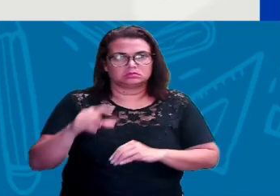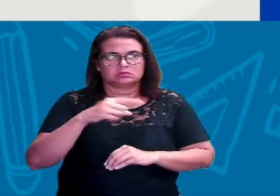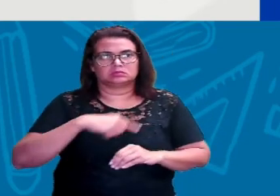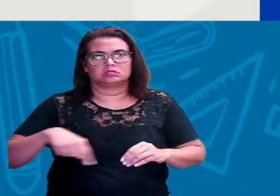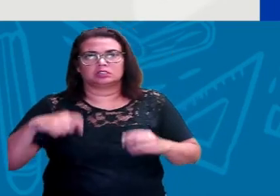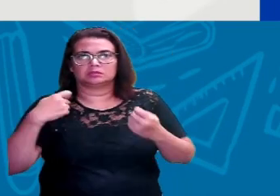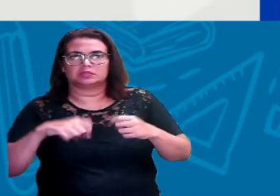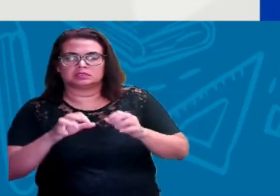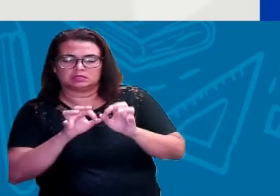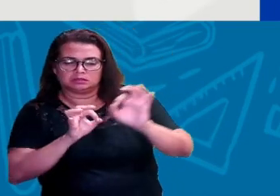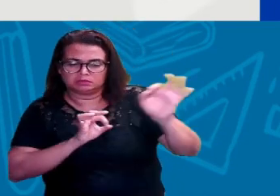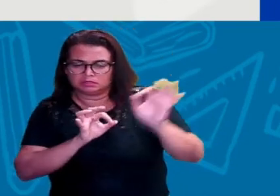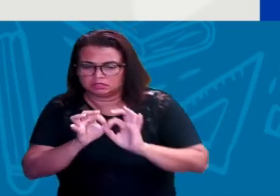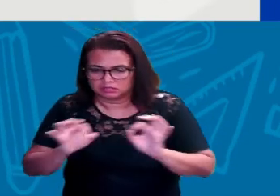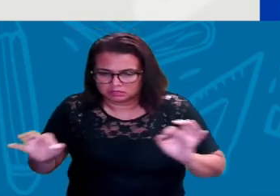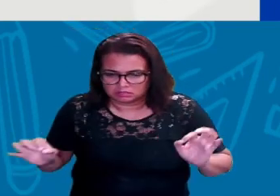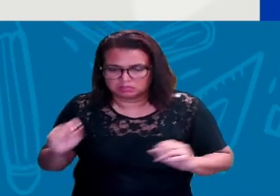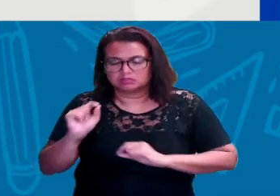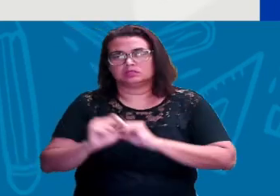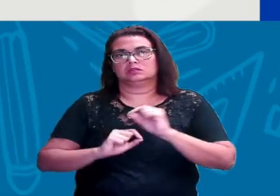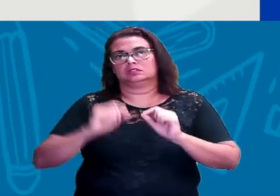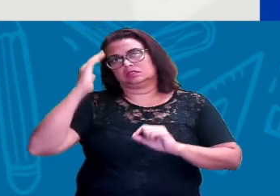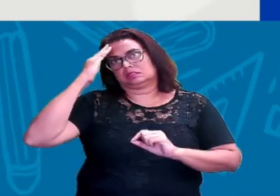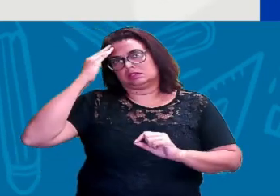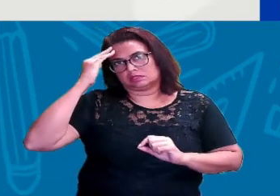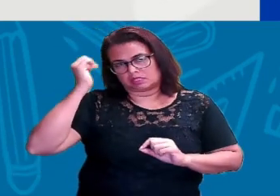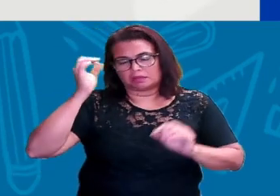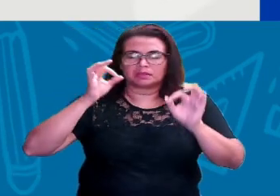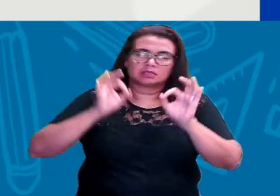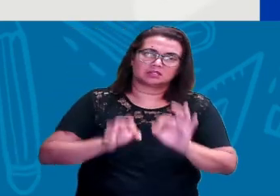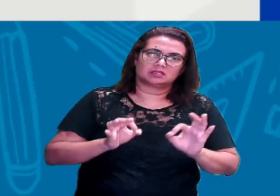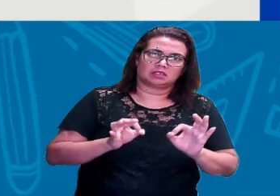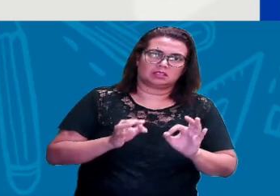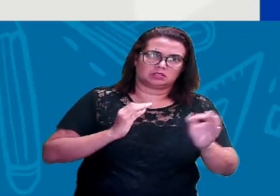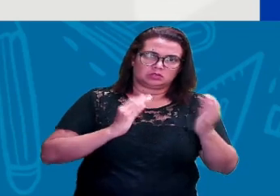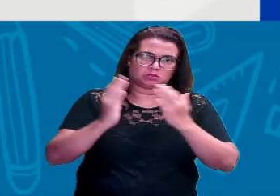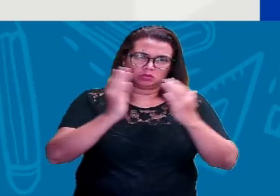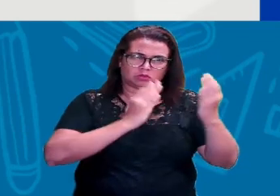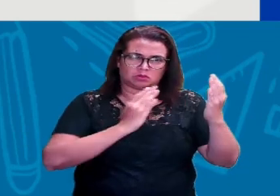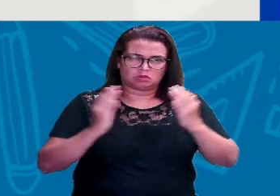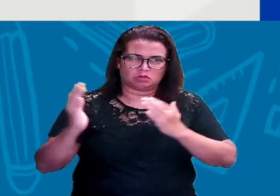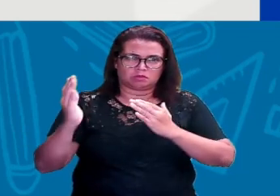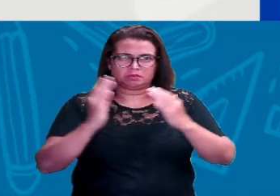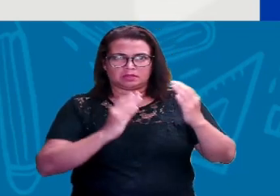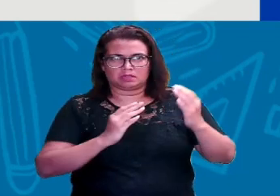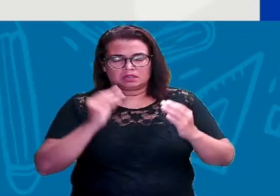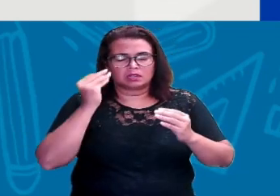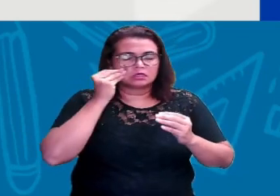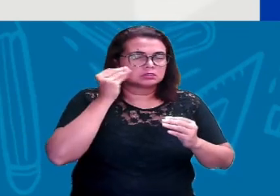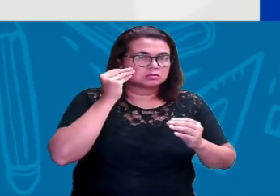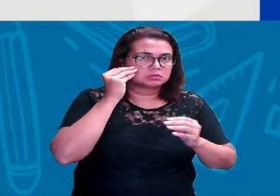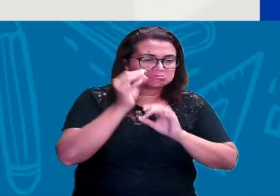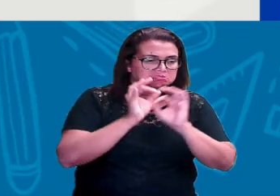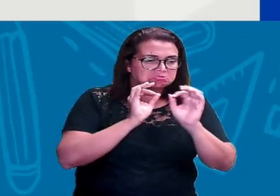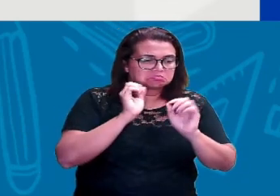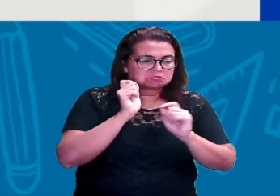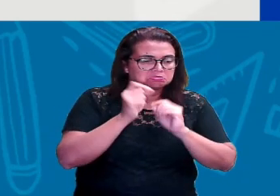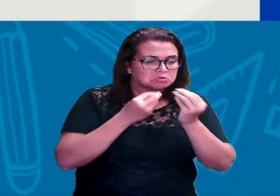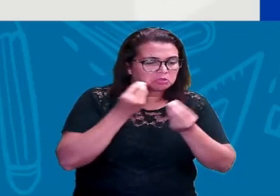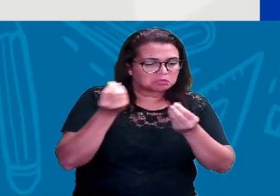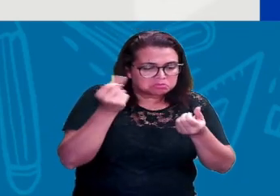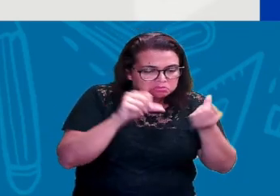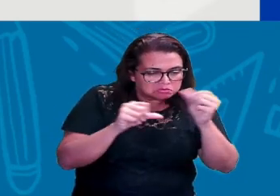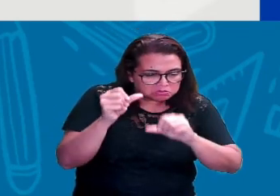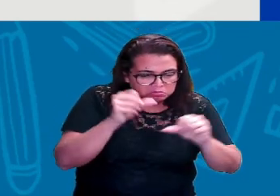a necessidade de fazer previsões, relacionar e comparar medidas e controlar experimentos. Então, as